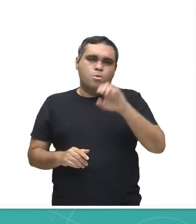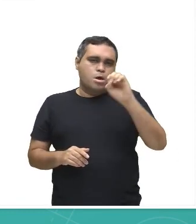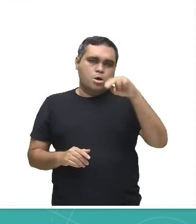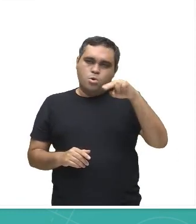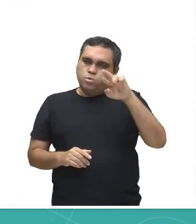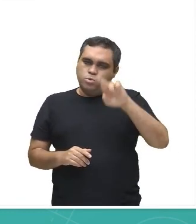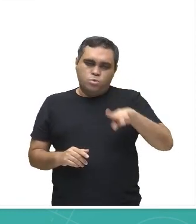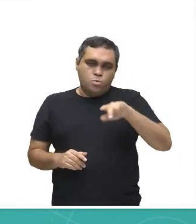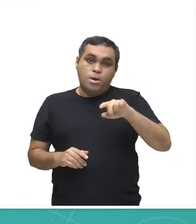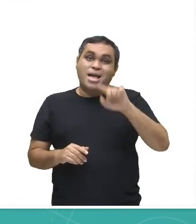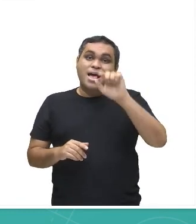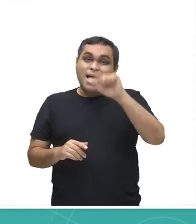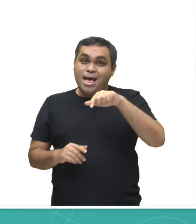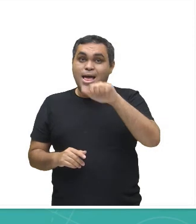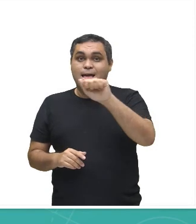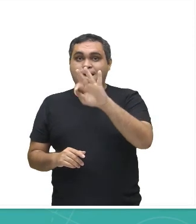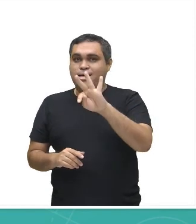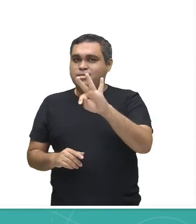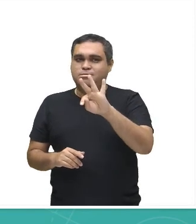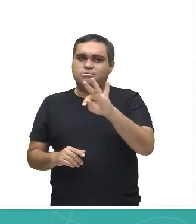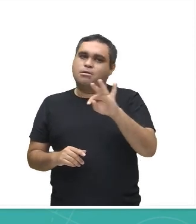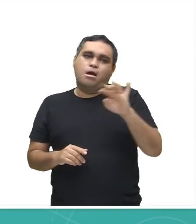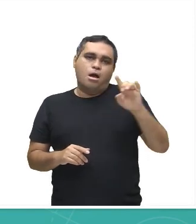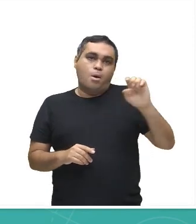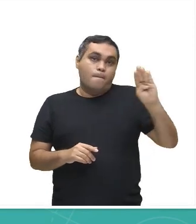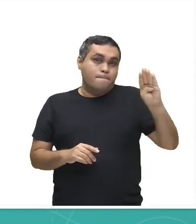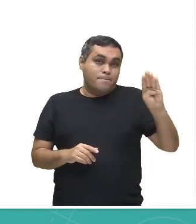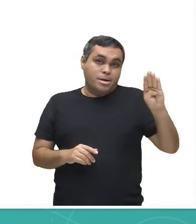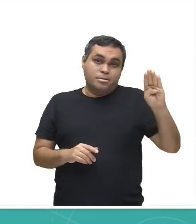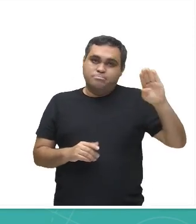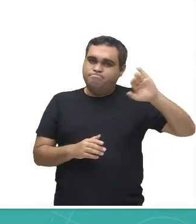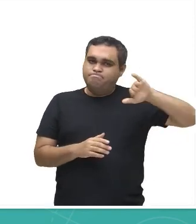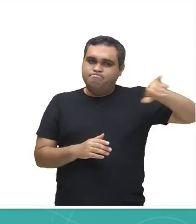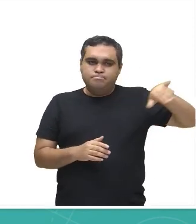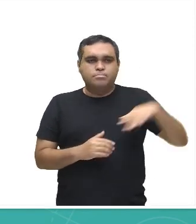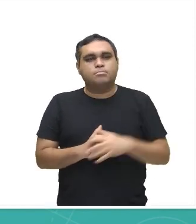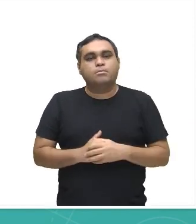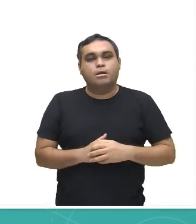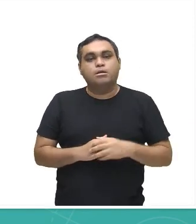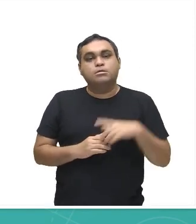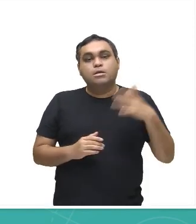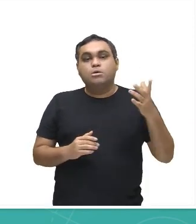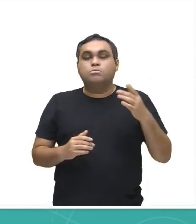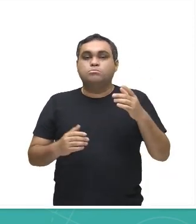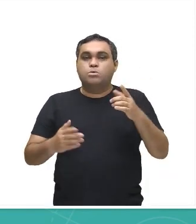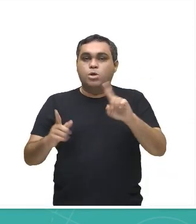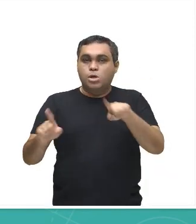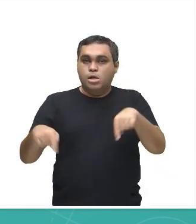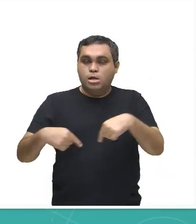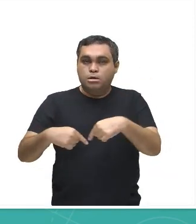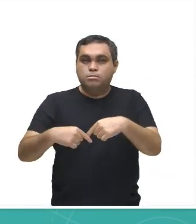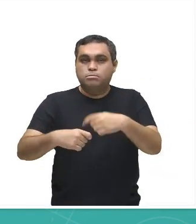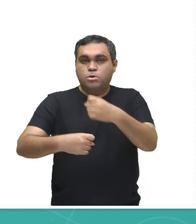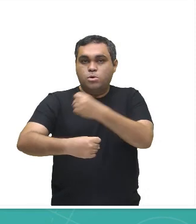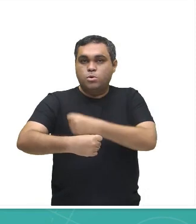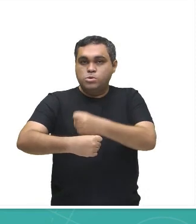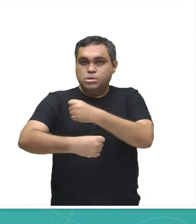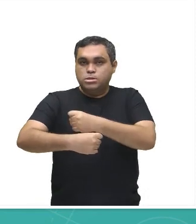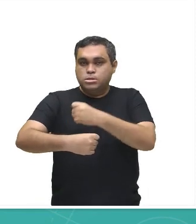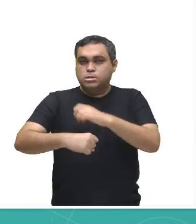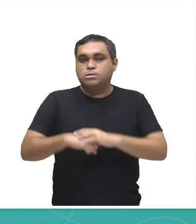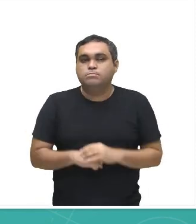Então, eu não vou marcar essa aqui. A letra C, kitchen, the kitchen, a cozinha. A cozinha é